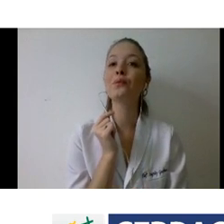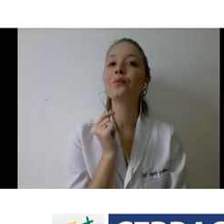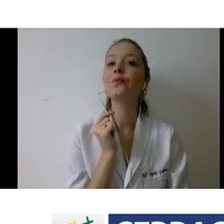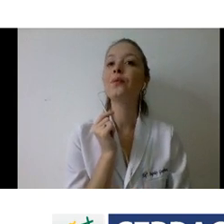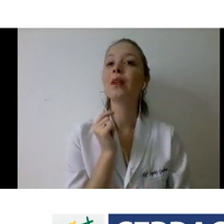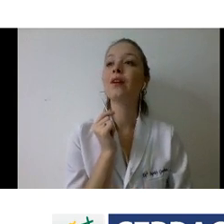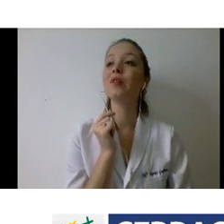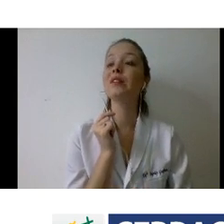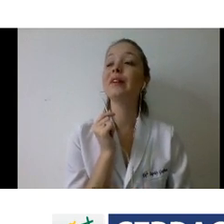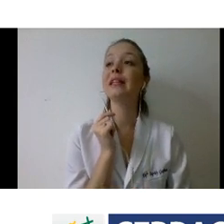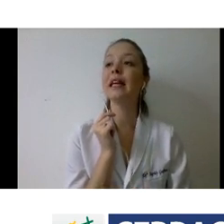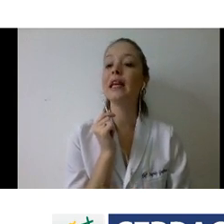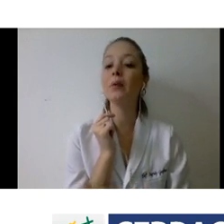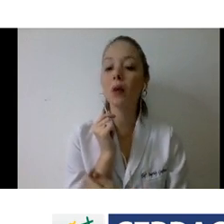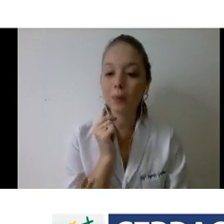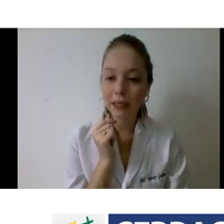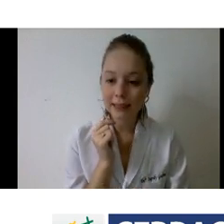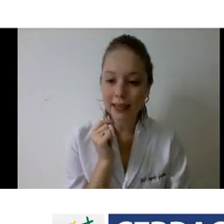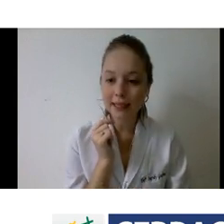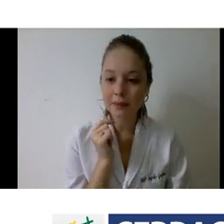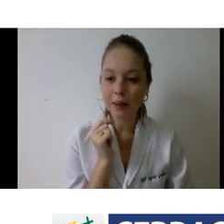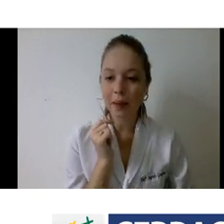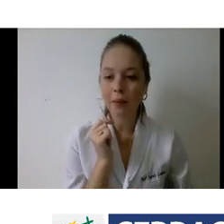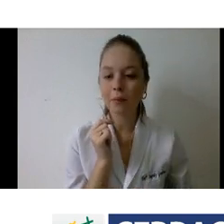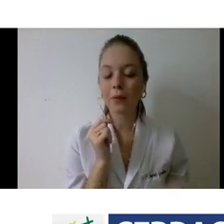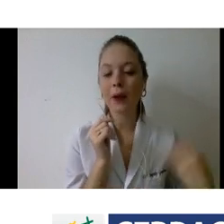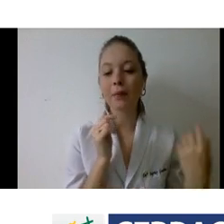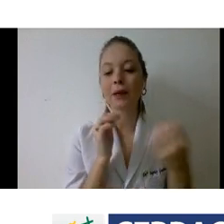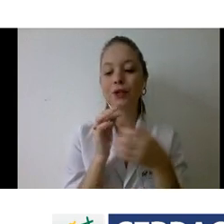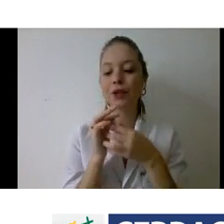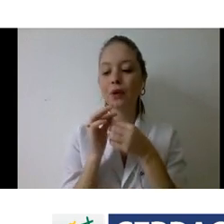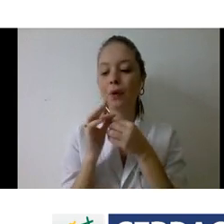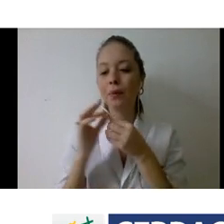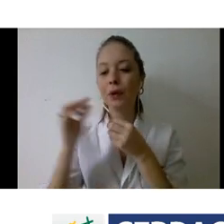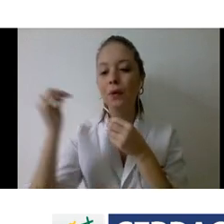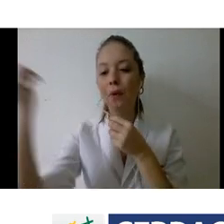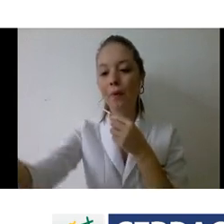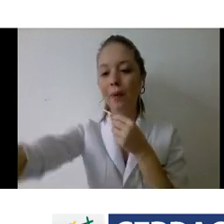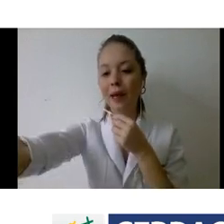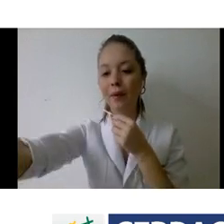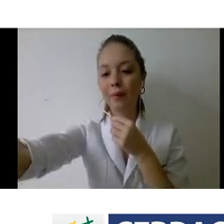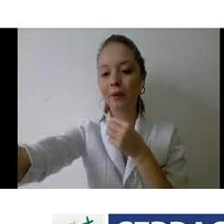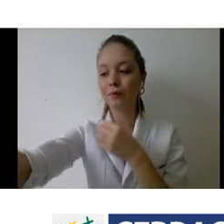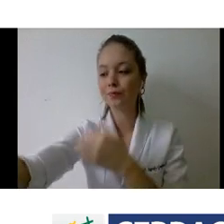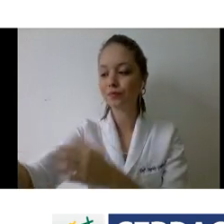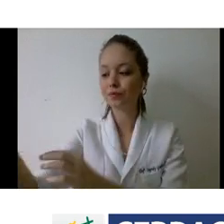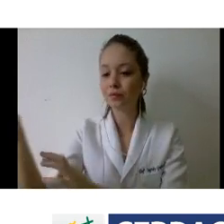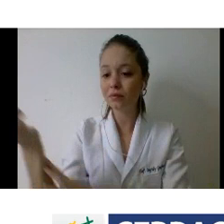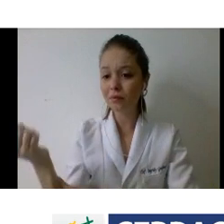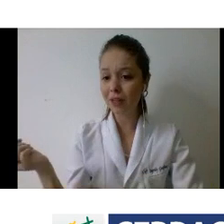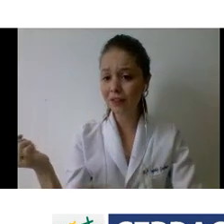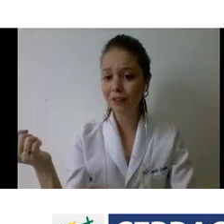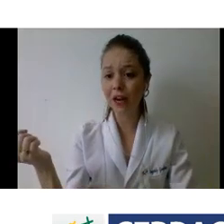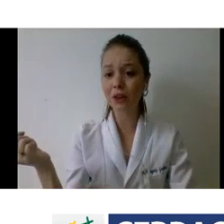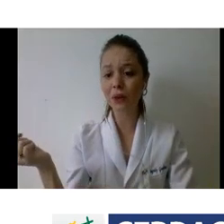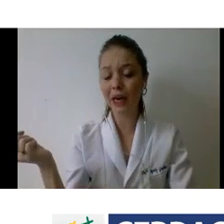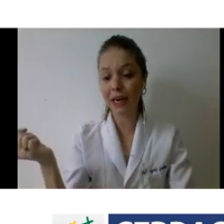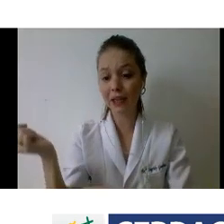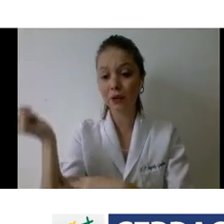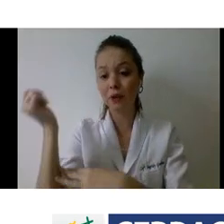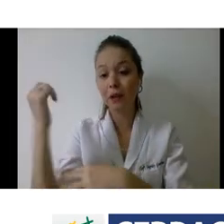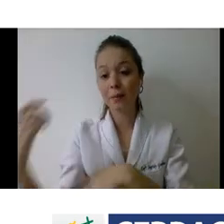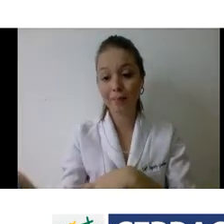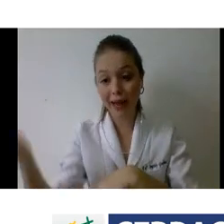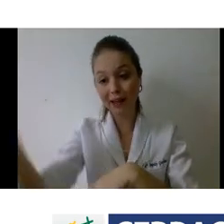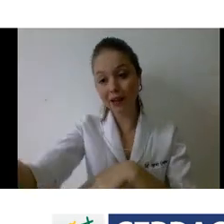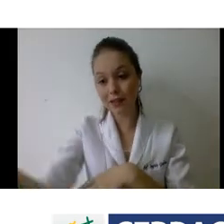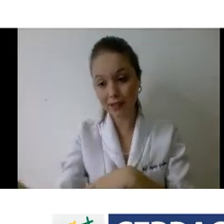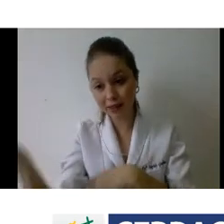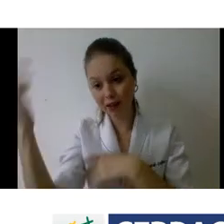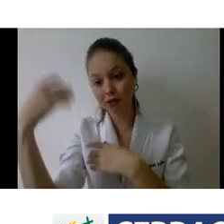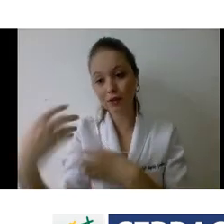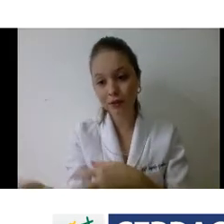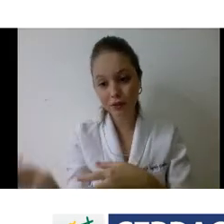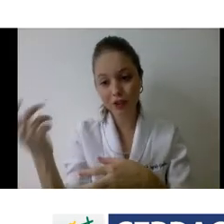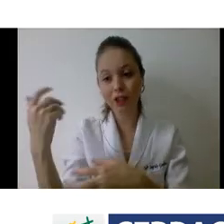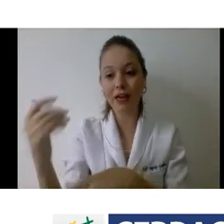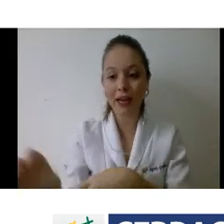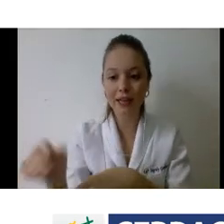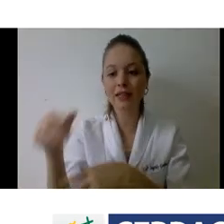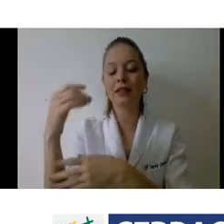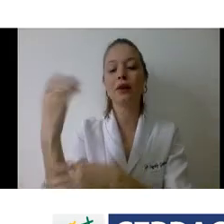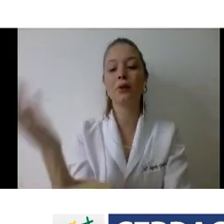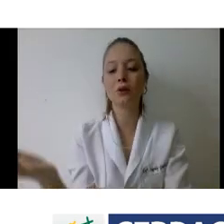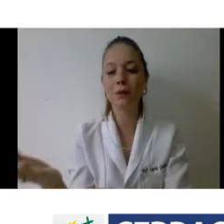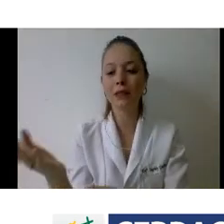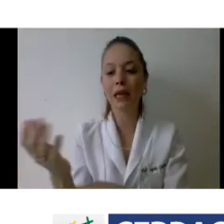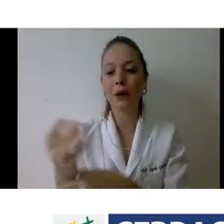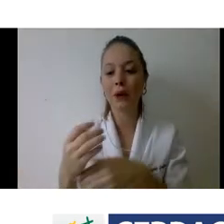desculpa, você vai ter que imobilizar esse membro, porque imagina comigo, um membro fraturado balançando